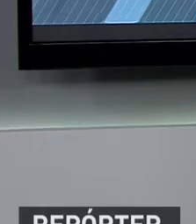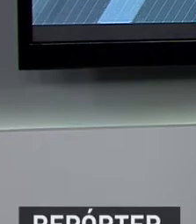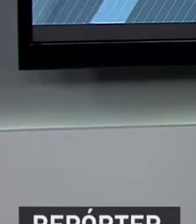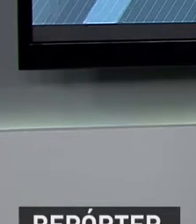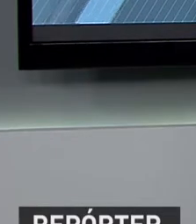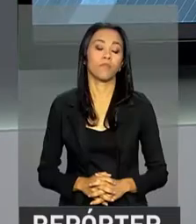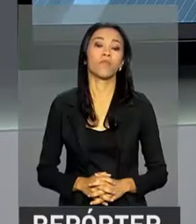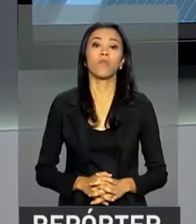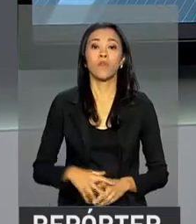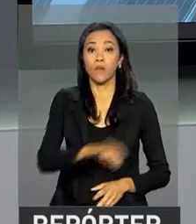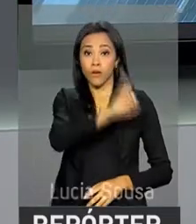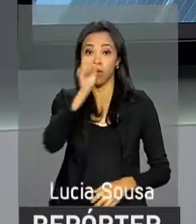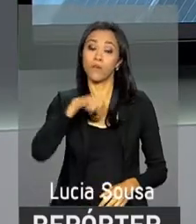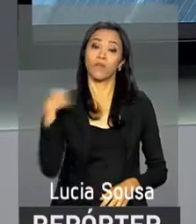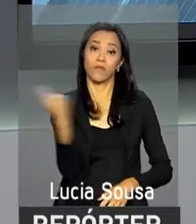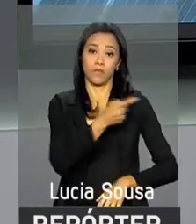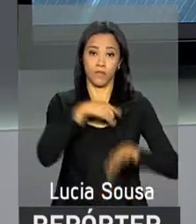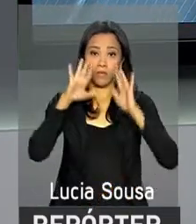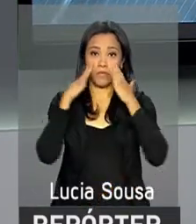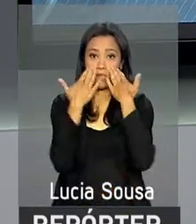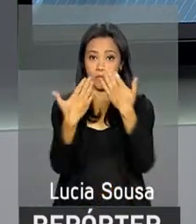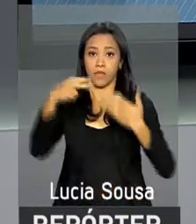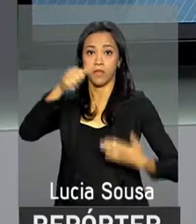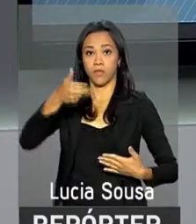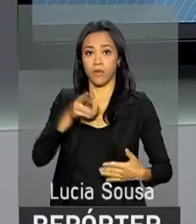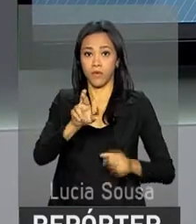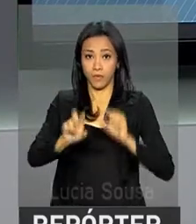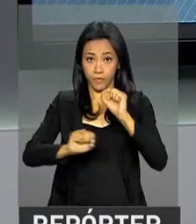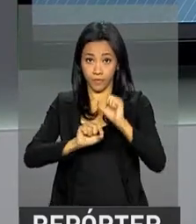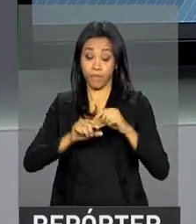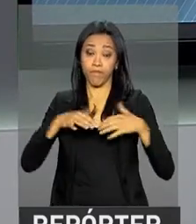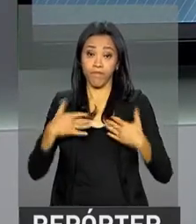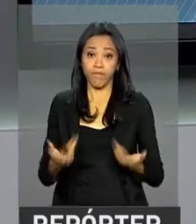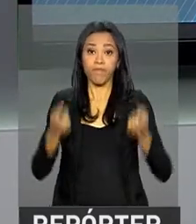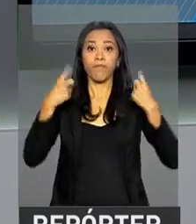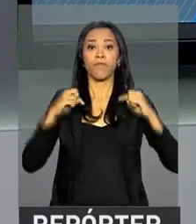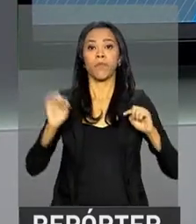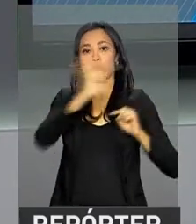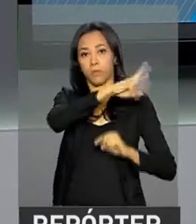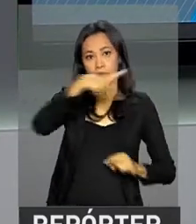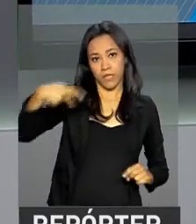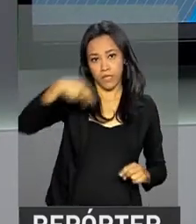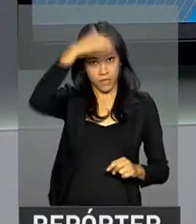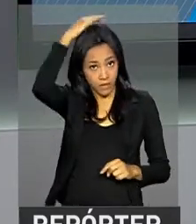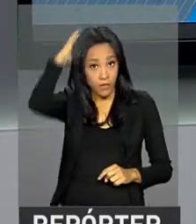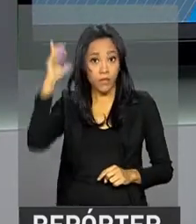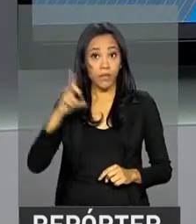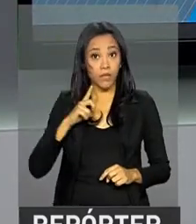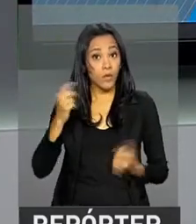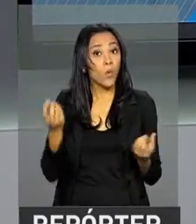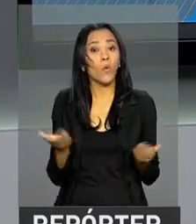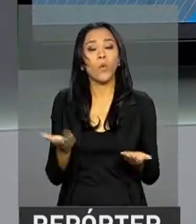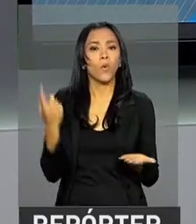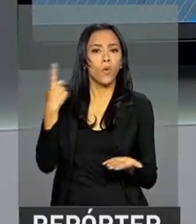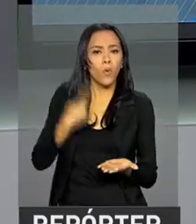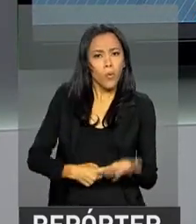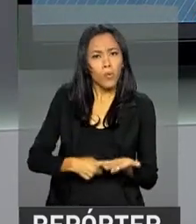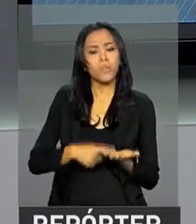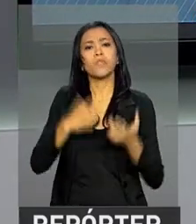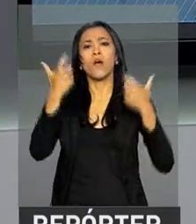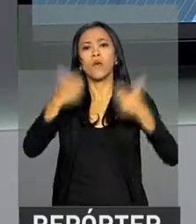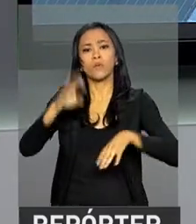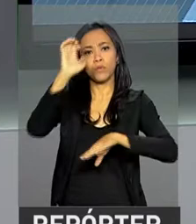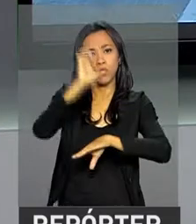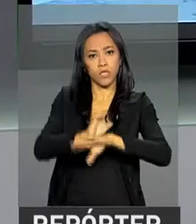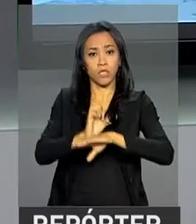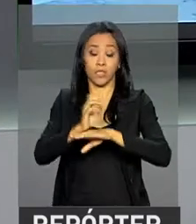olá estamos de volta com repórteres e nbr o presidente michel temer tem agenda hoje no pará e no maranhão e quem tem os